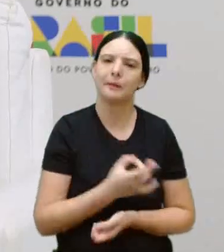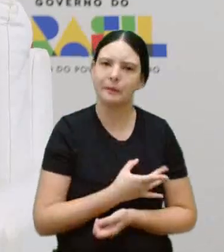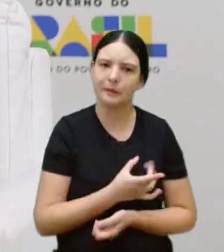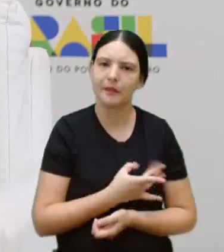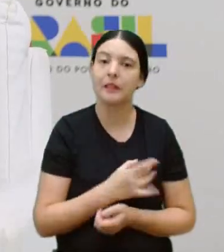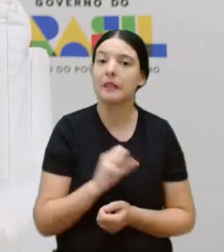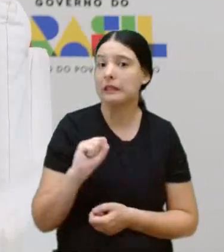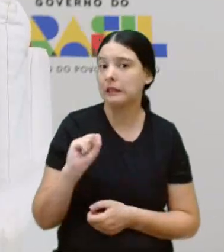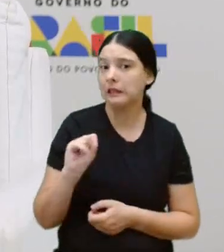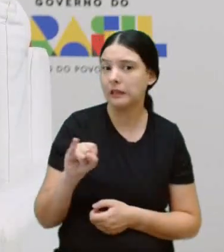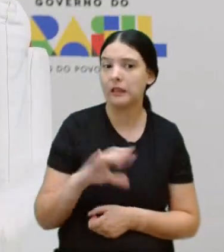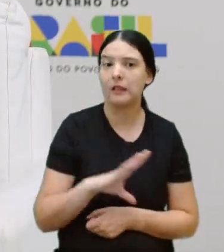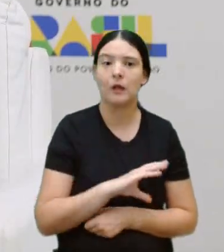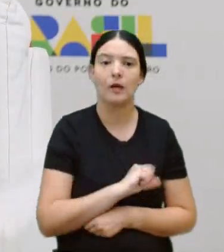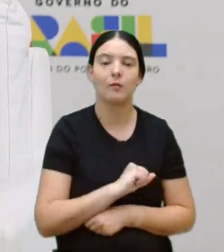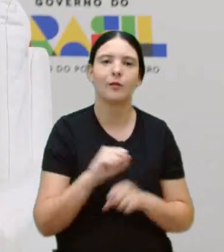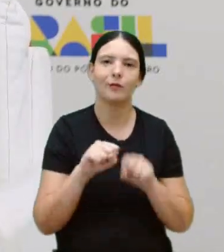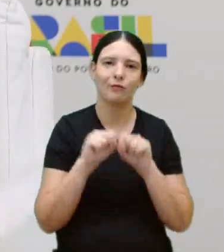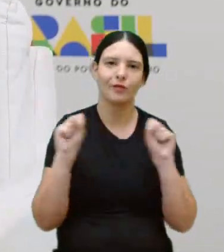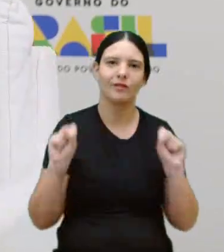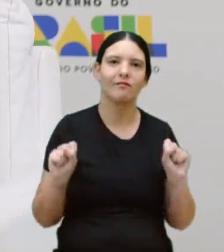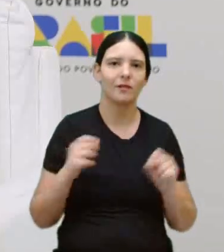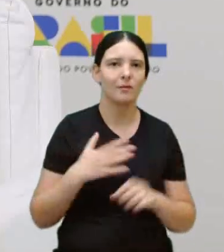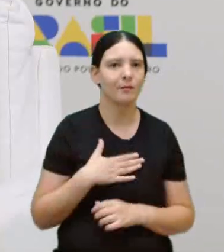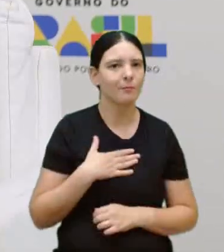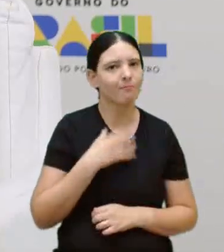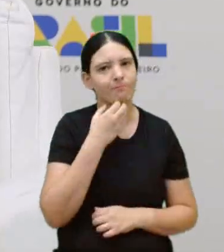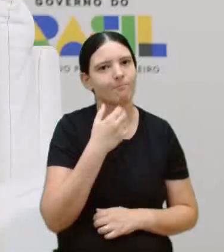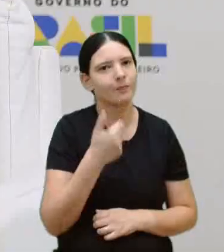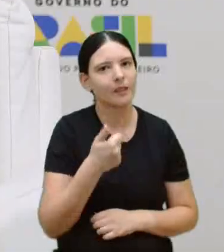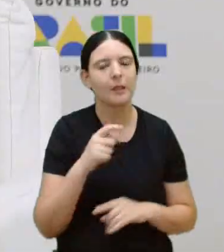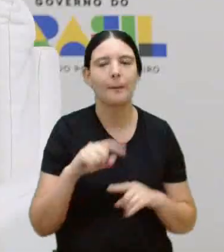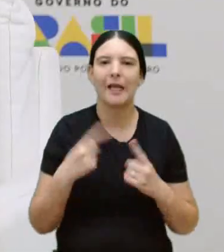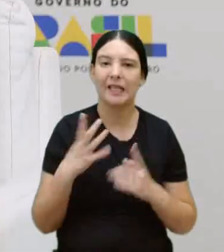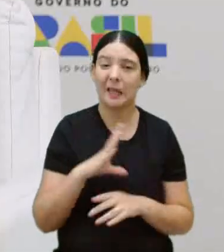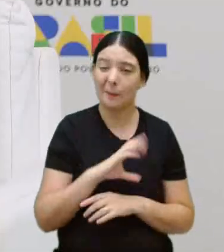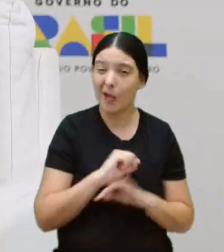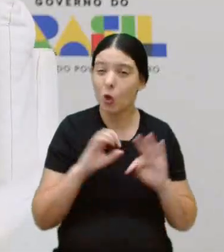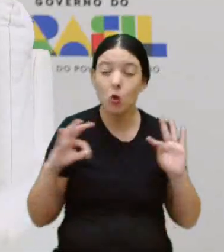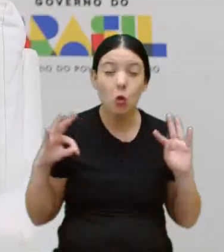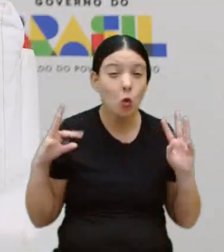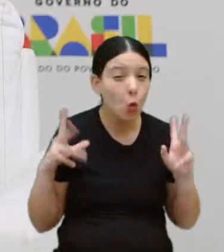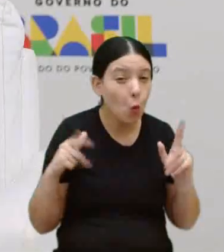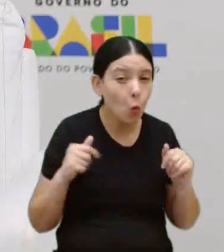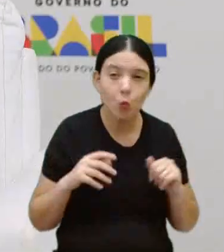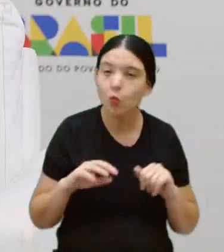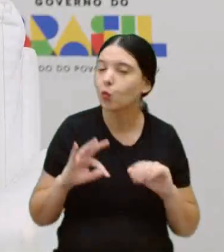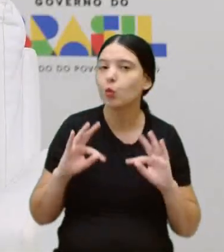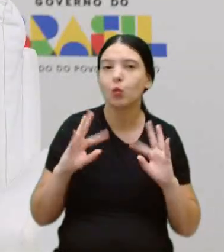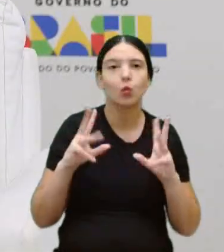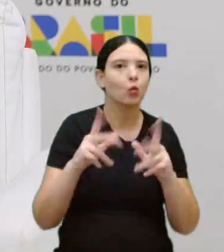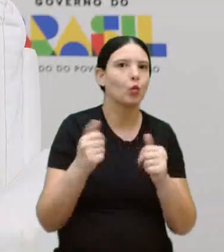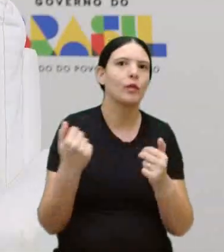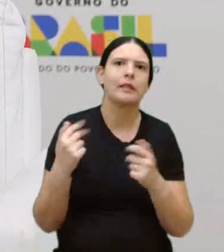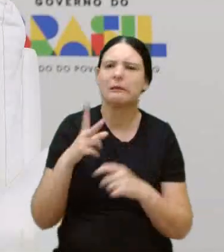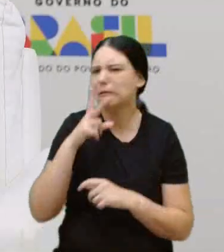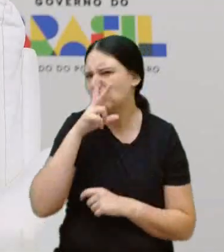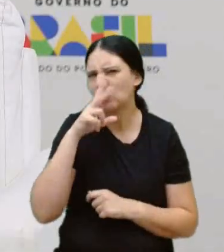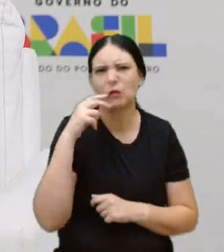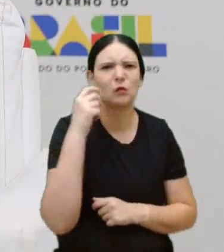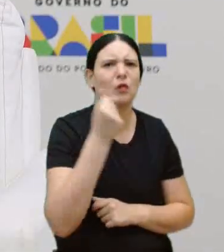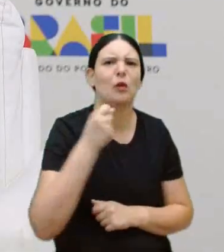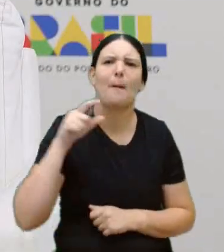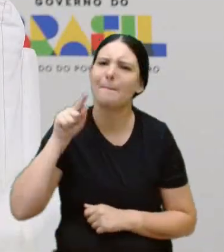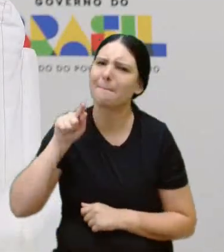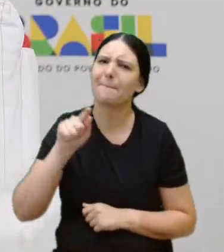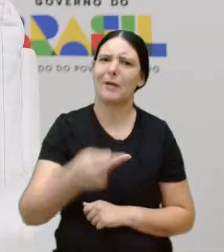meu sistema, muito bem. Mas ninguém pode amar tudo e todos ao mesmo tempo, com intensidade 1000, porque isso é o